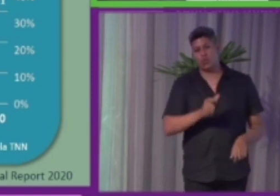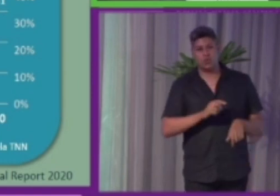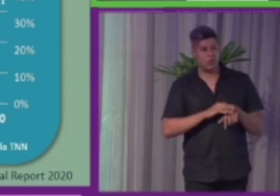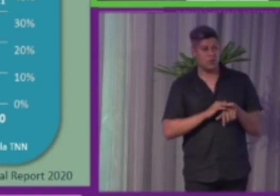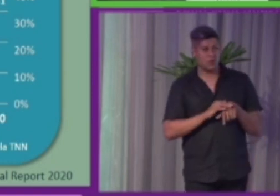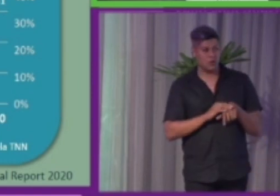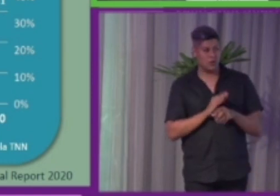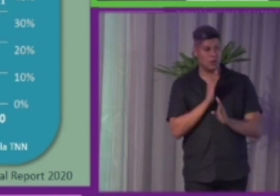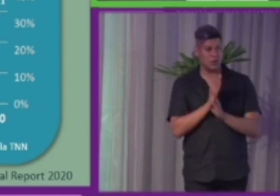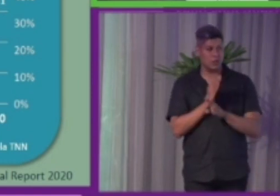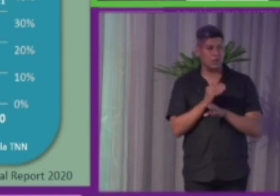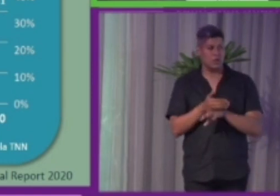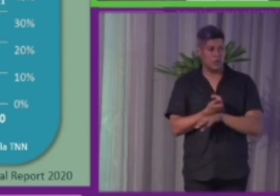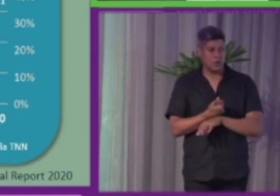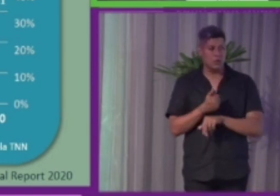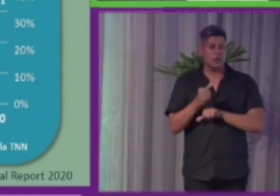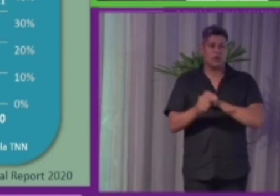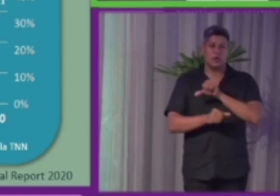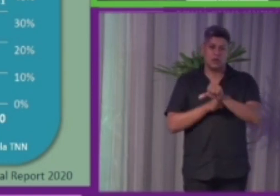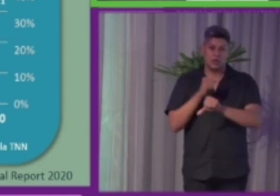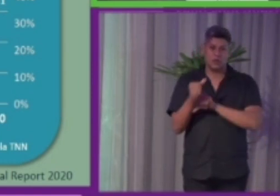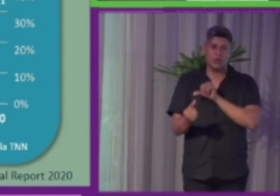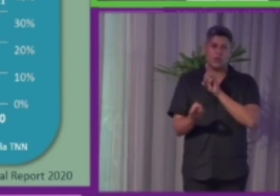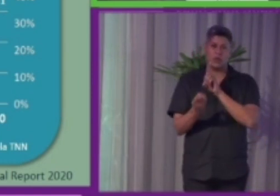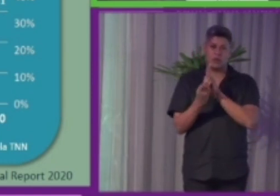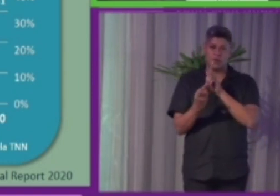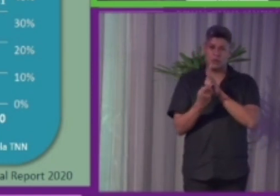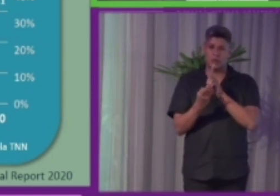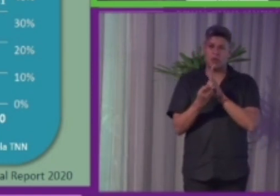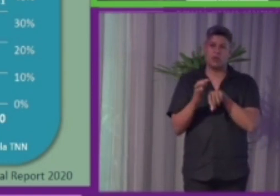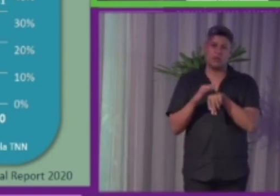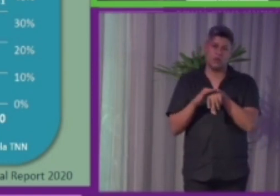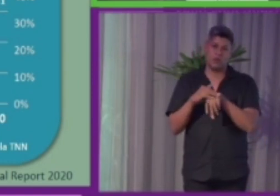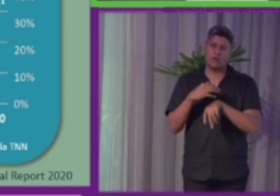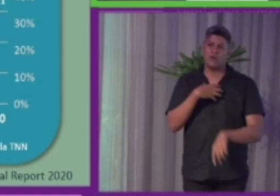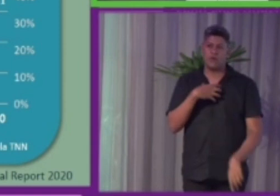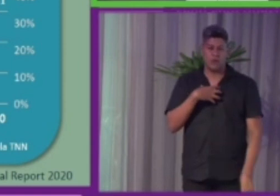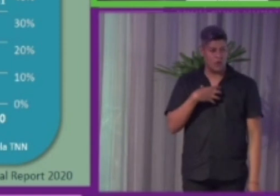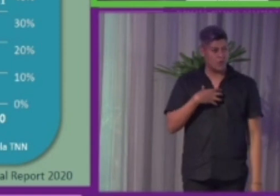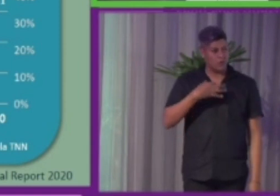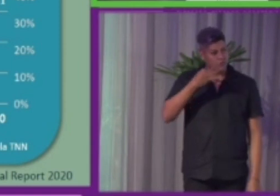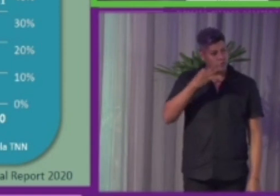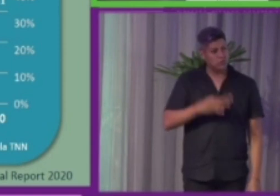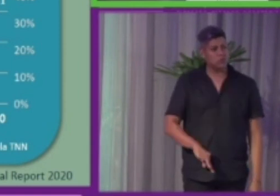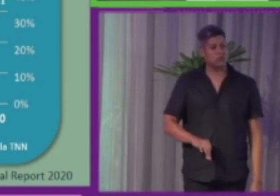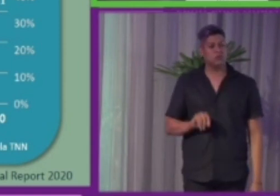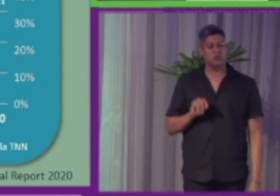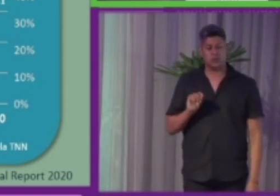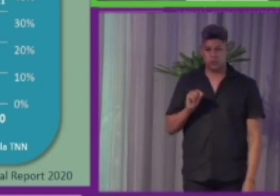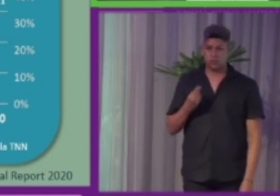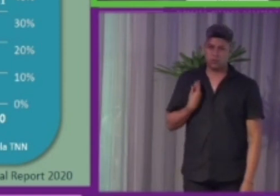precoce transforma o atendimento do paciente de uma forma muito nítida para quem é médico.